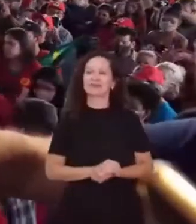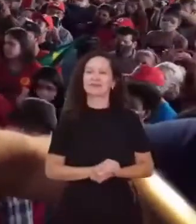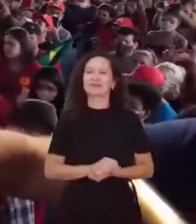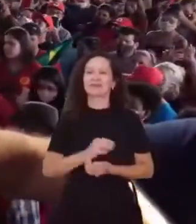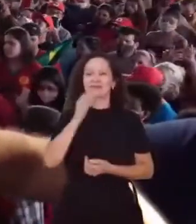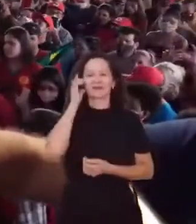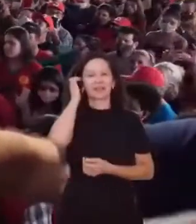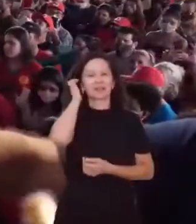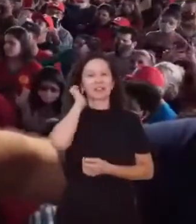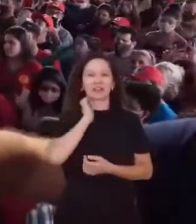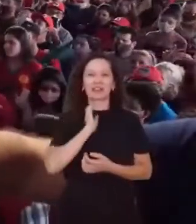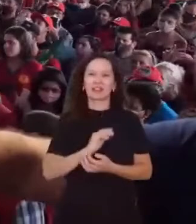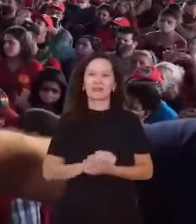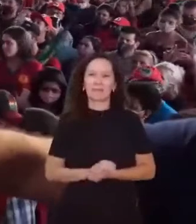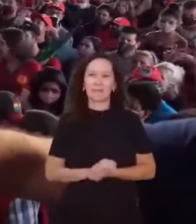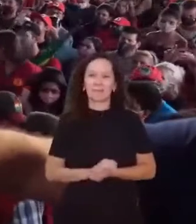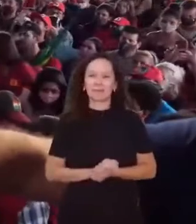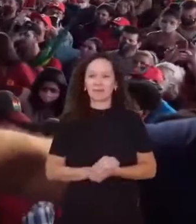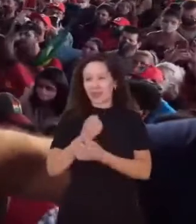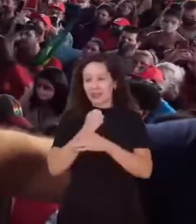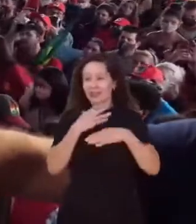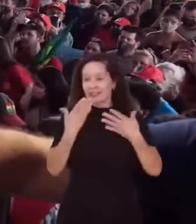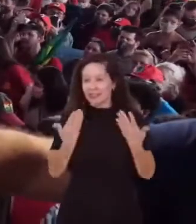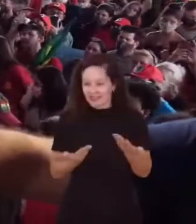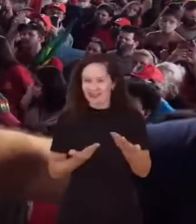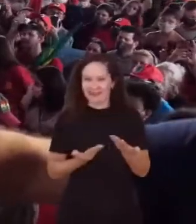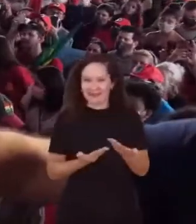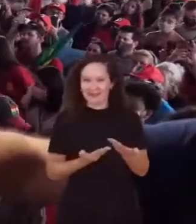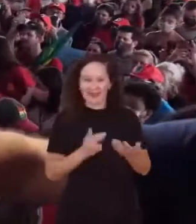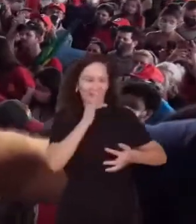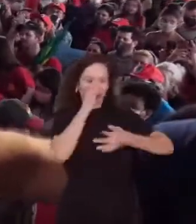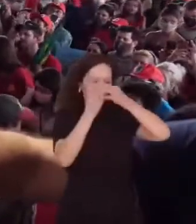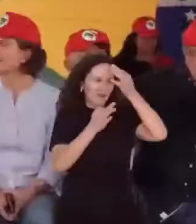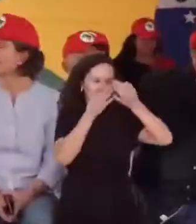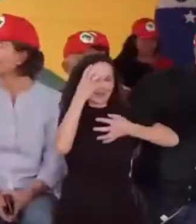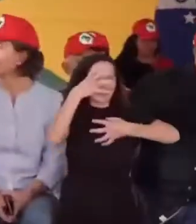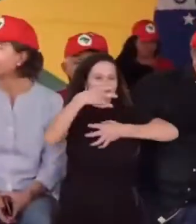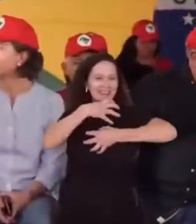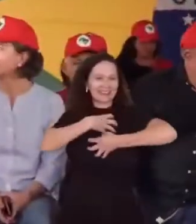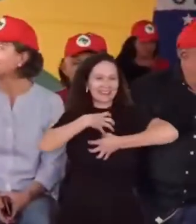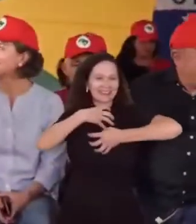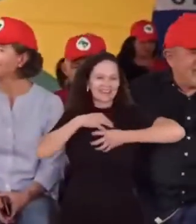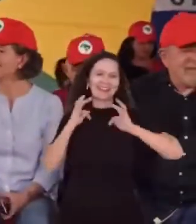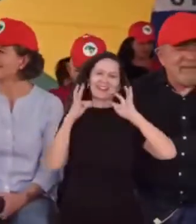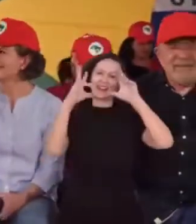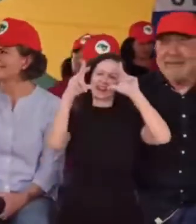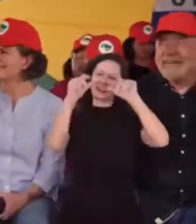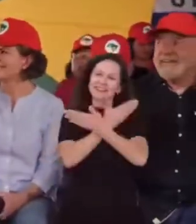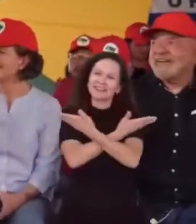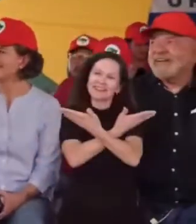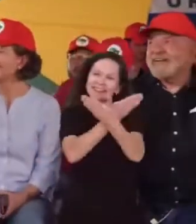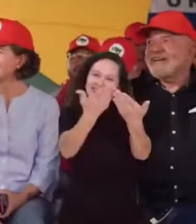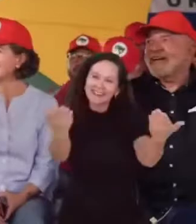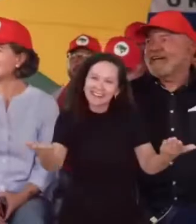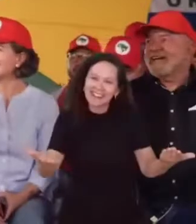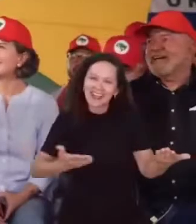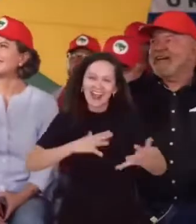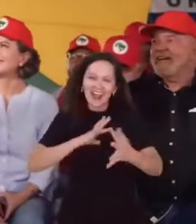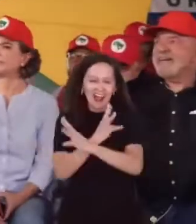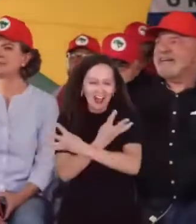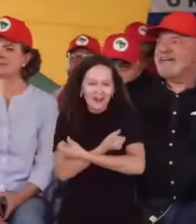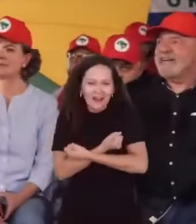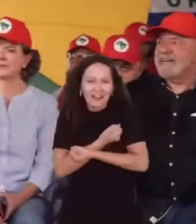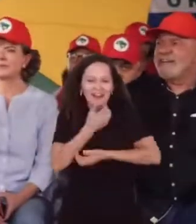Muito bem, a Flor. Então, sintam-se todos e todas acolhidas na casa do